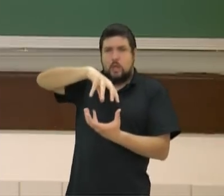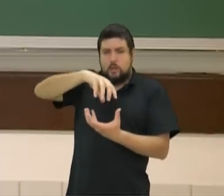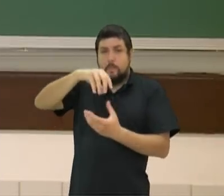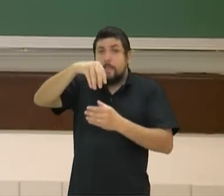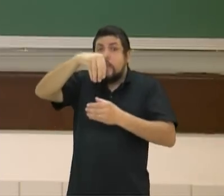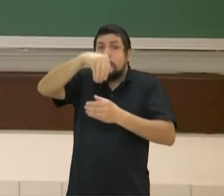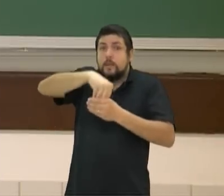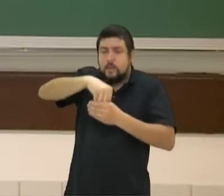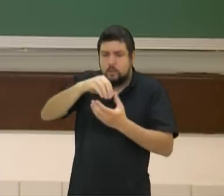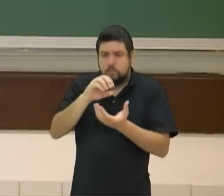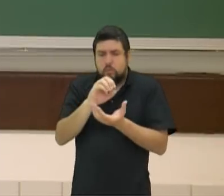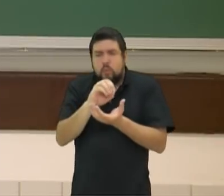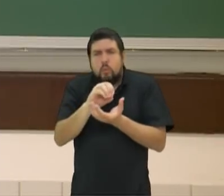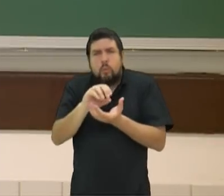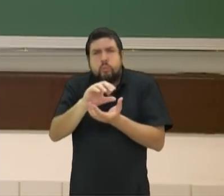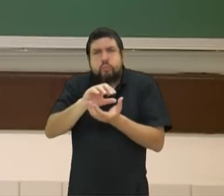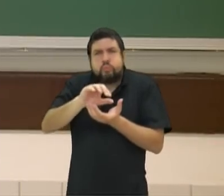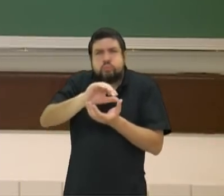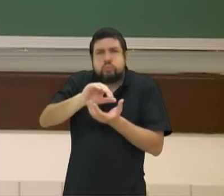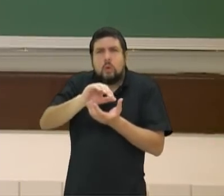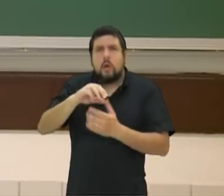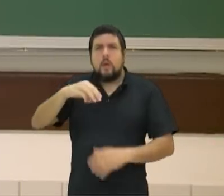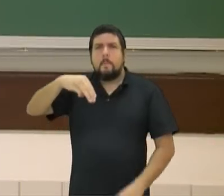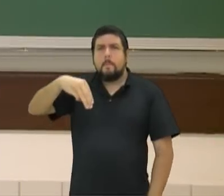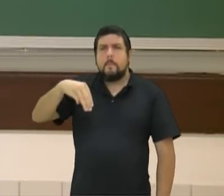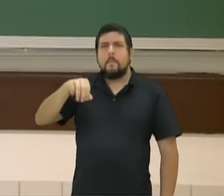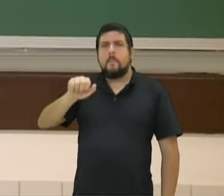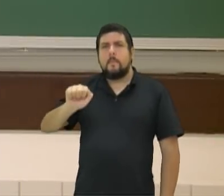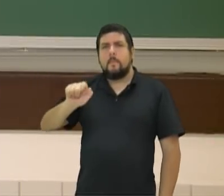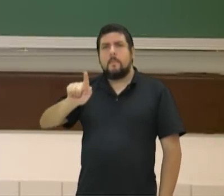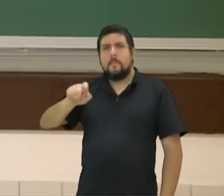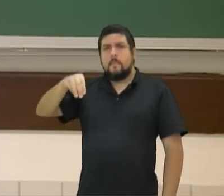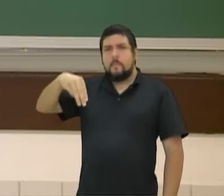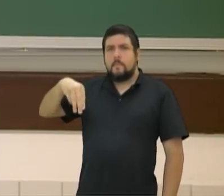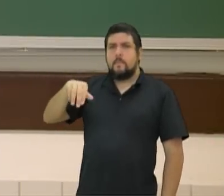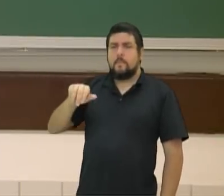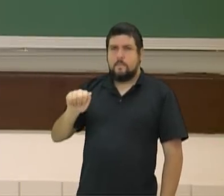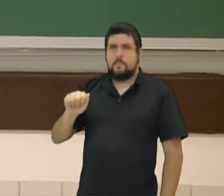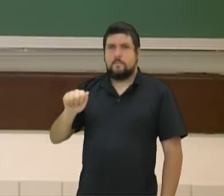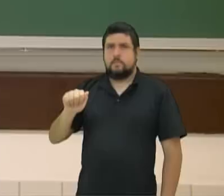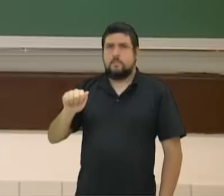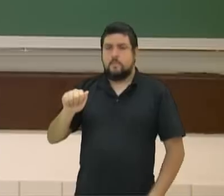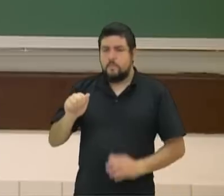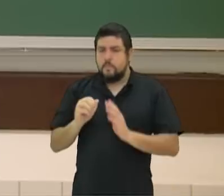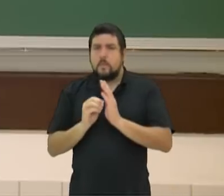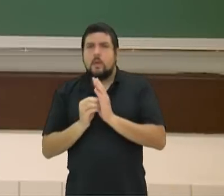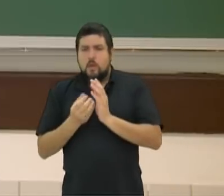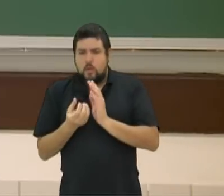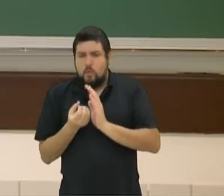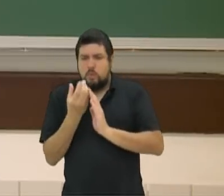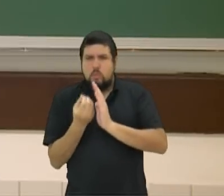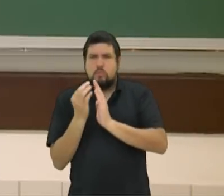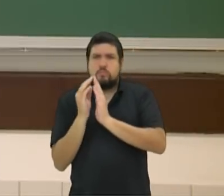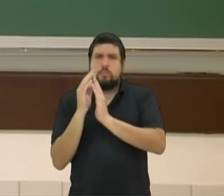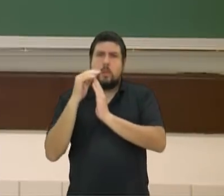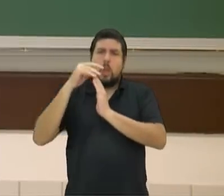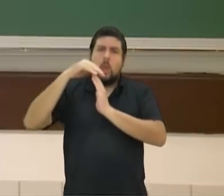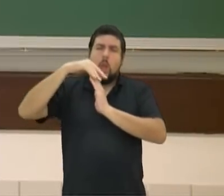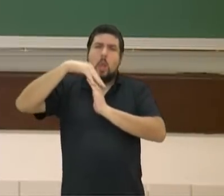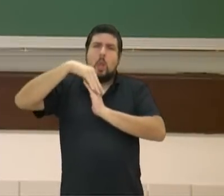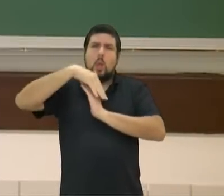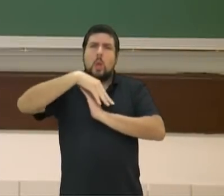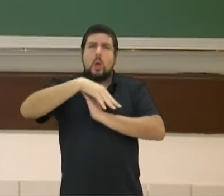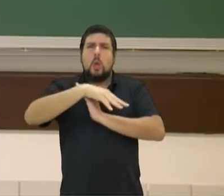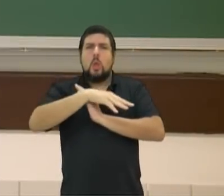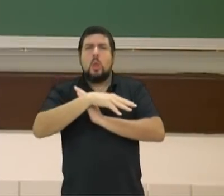quando sai de dentro do núcleo e chega na superfície do planeta, ele dá origem a rochas magmáticas. E